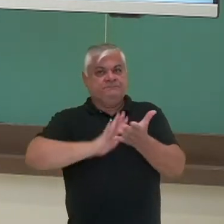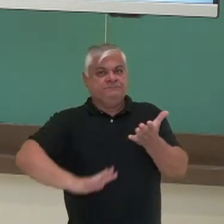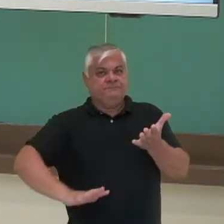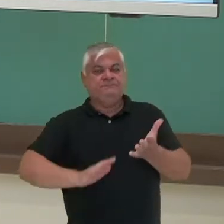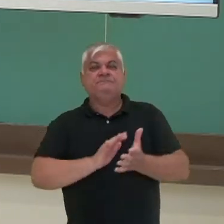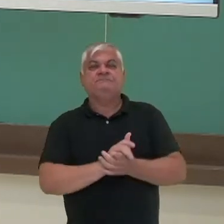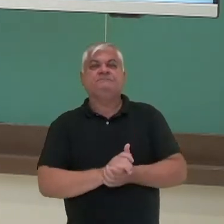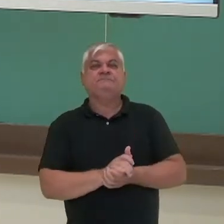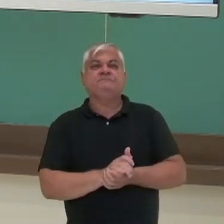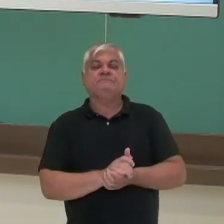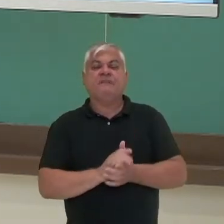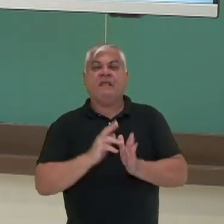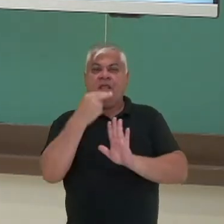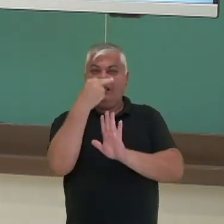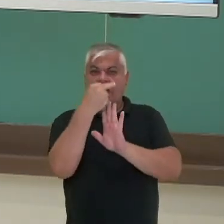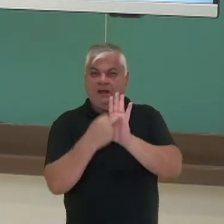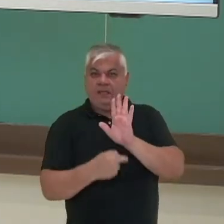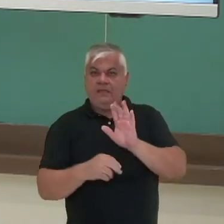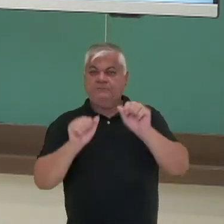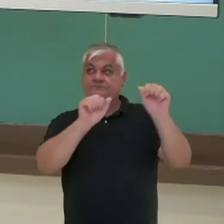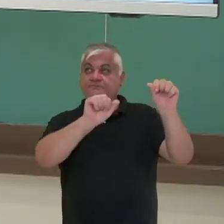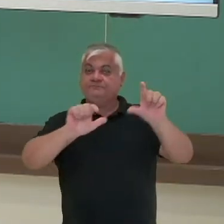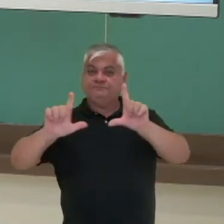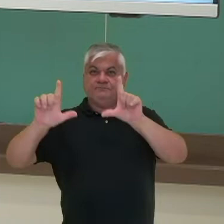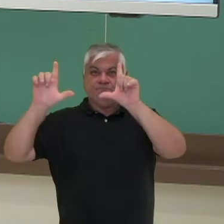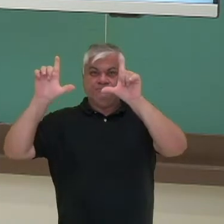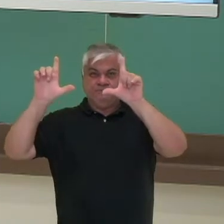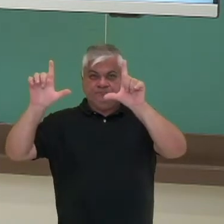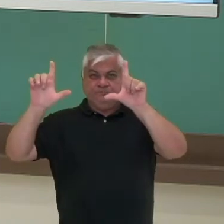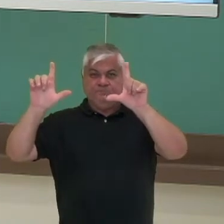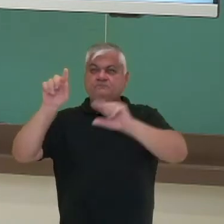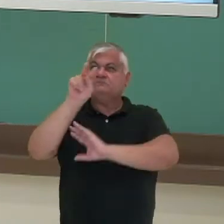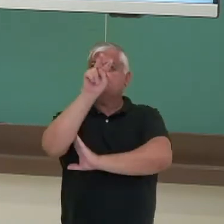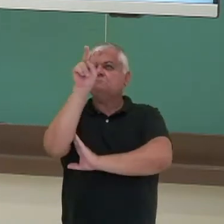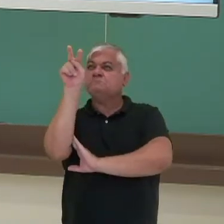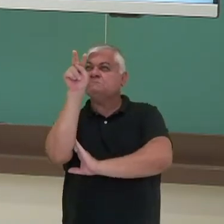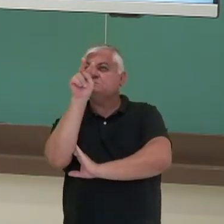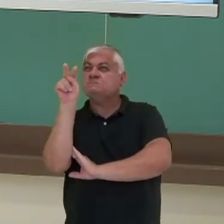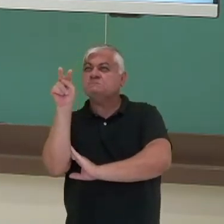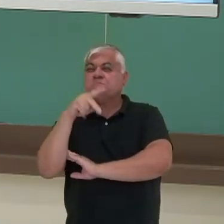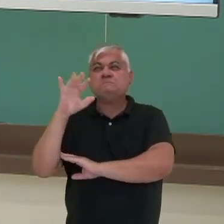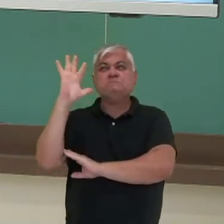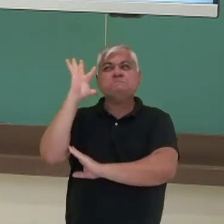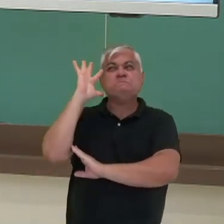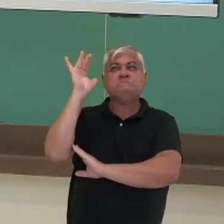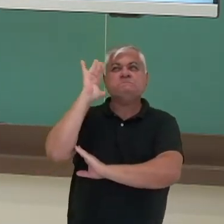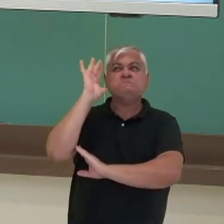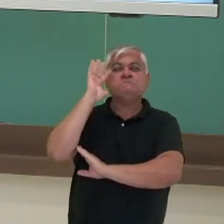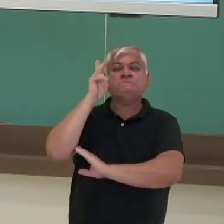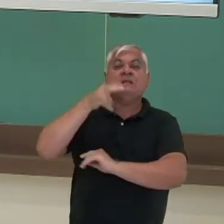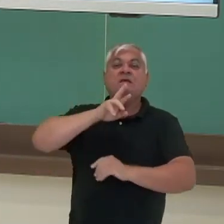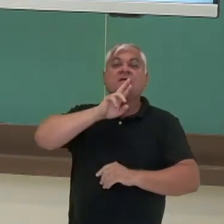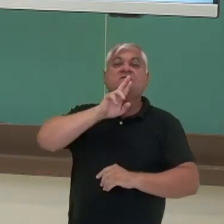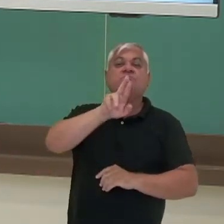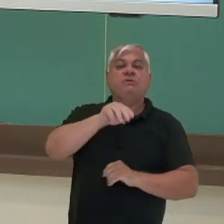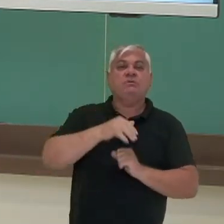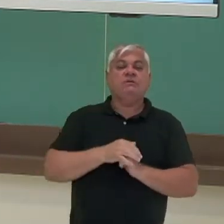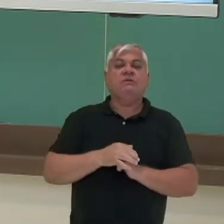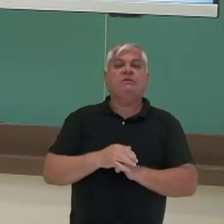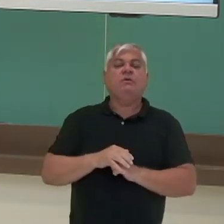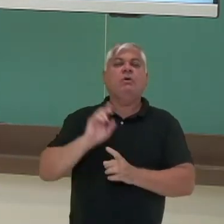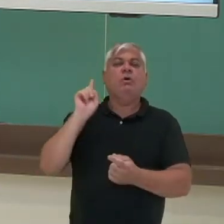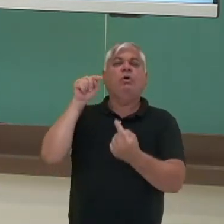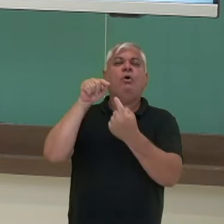Leia este cartaz, né? Pense a respeito, reflita E responda qual é o